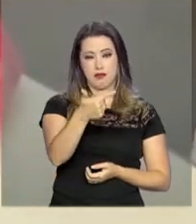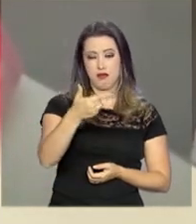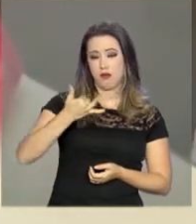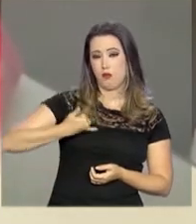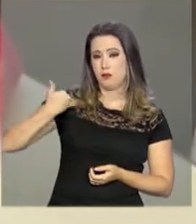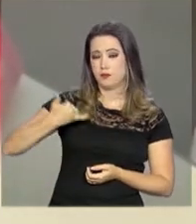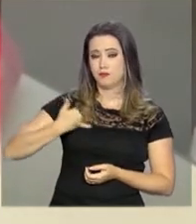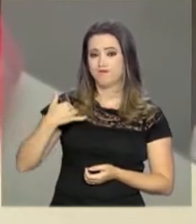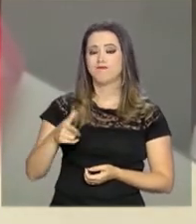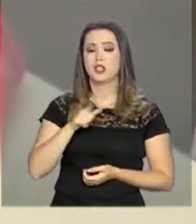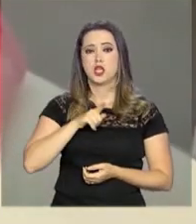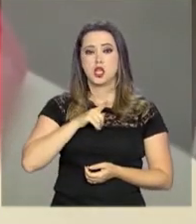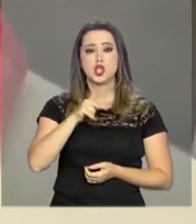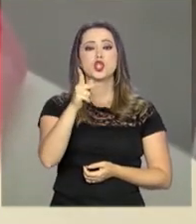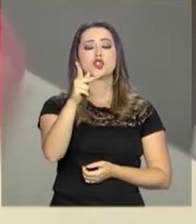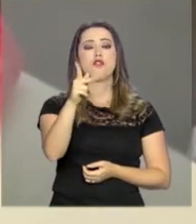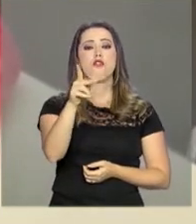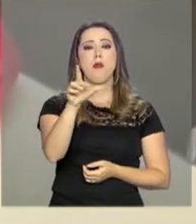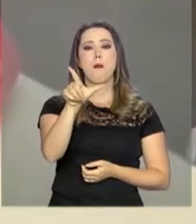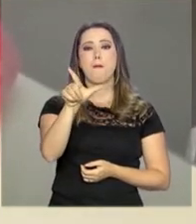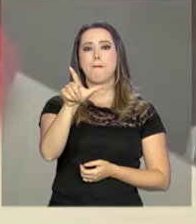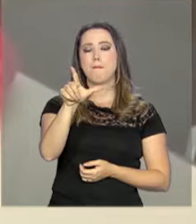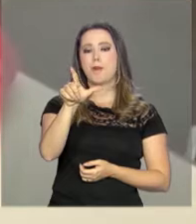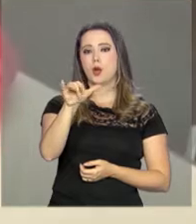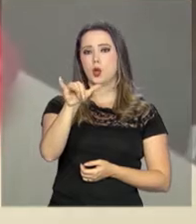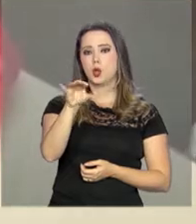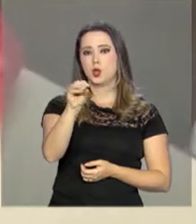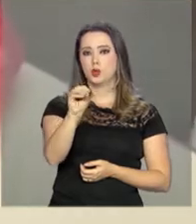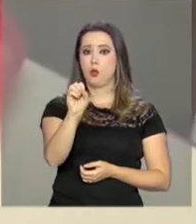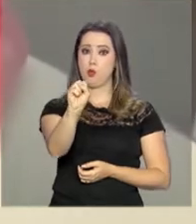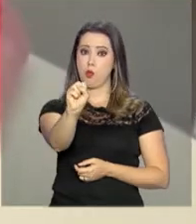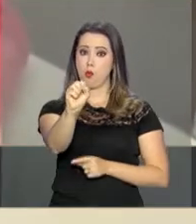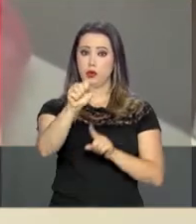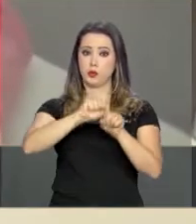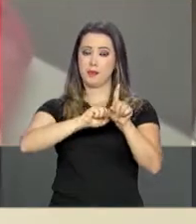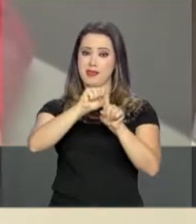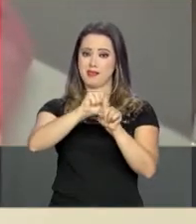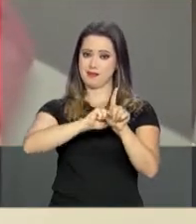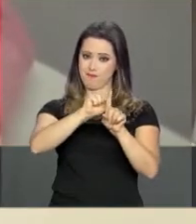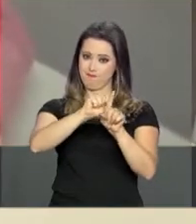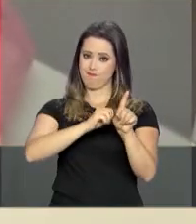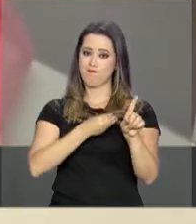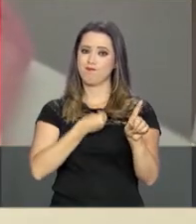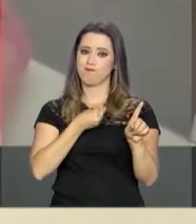anos. Eu tive polio aos 8 meses de vida.